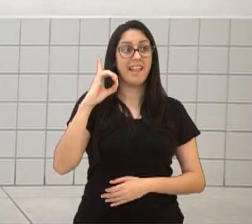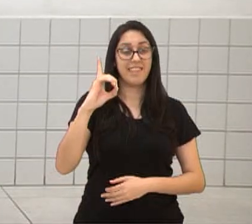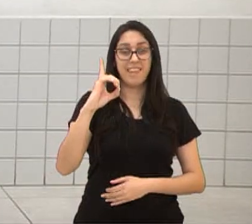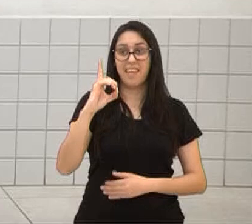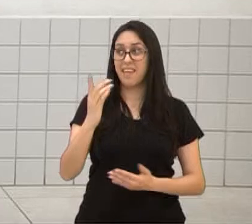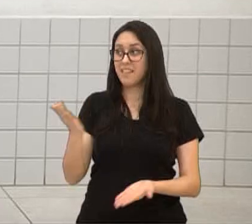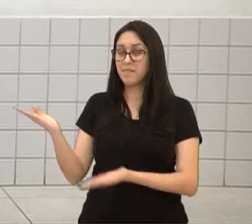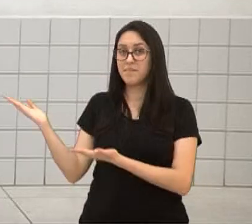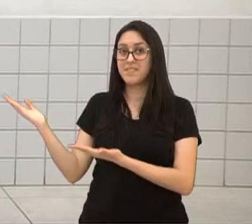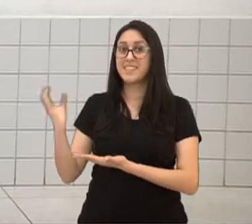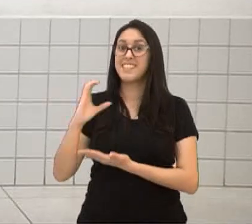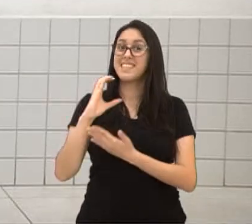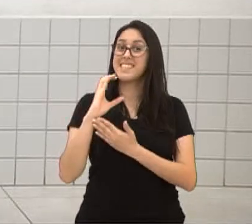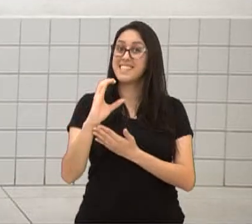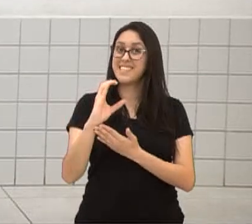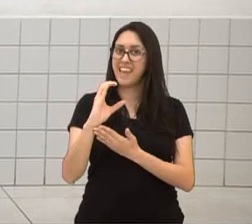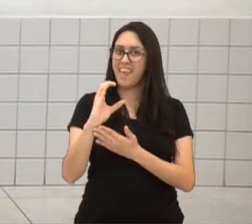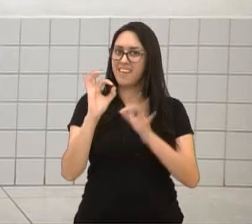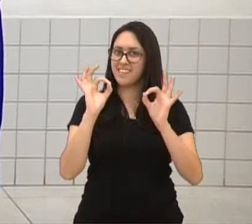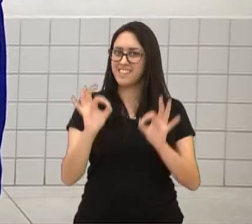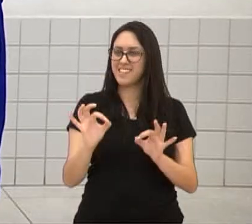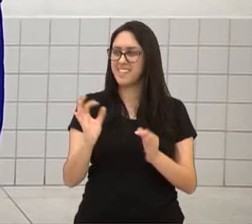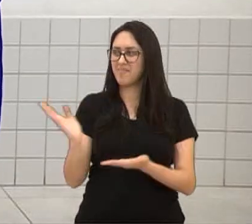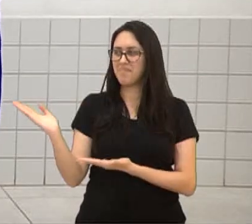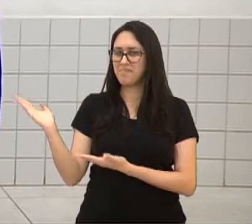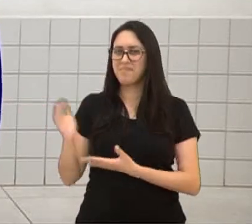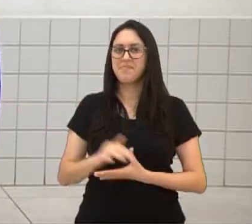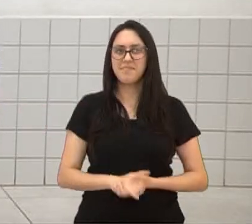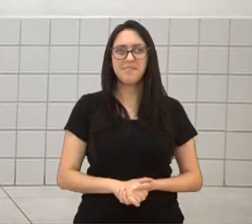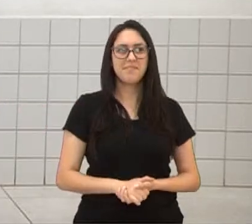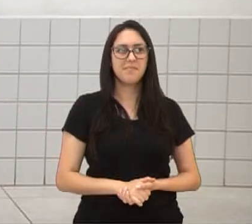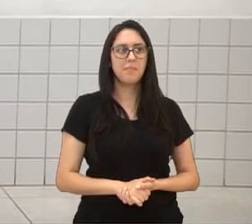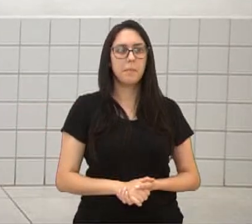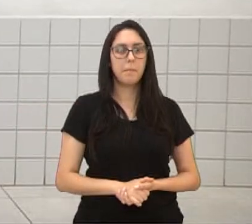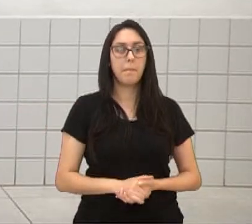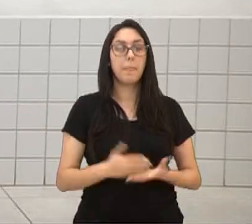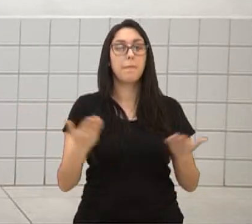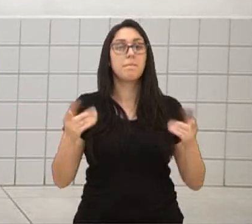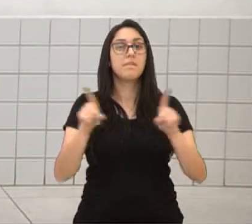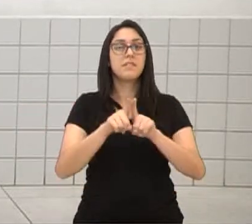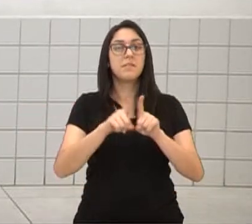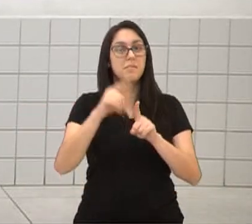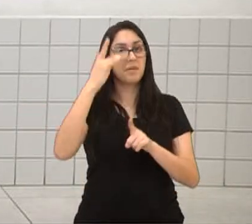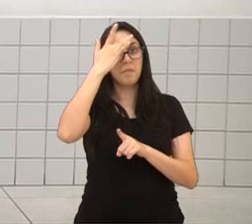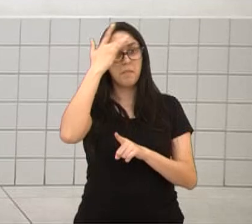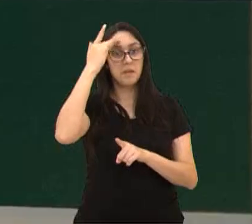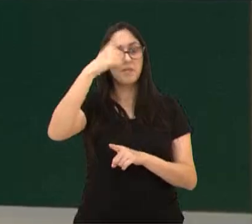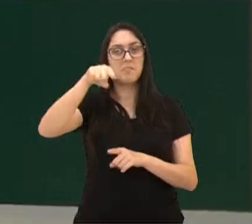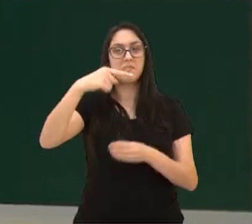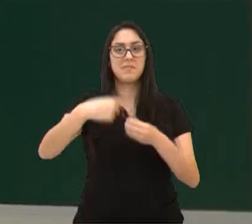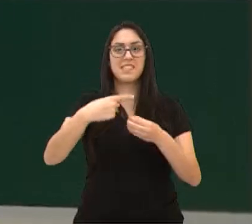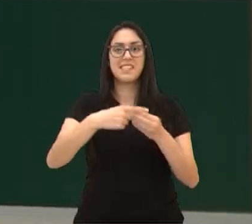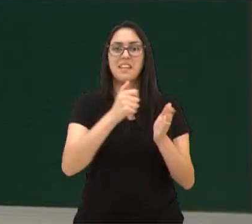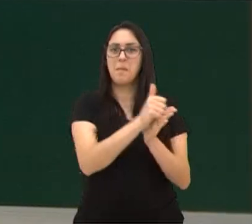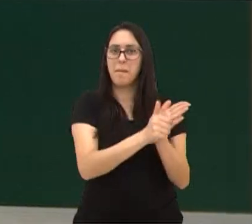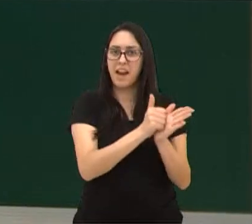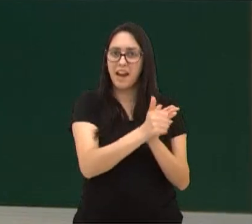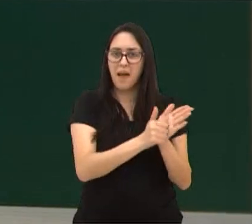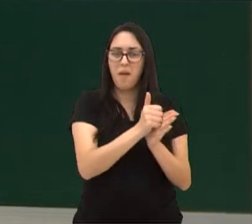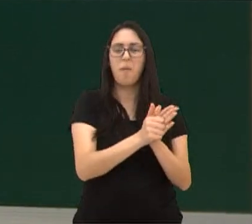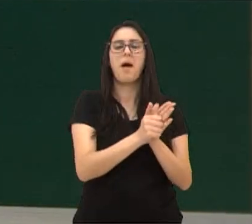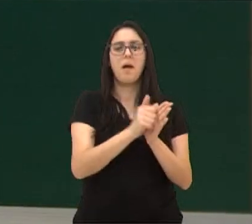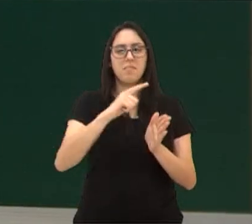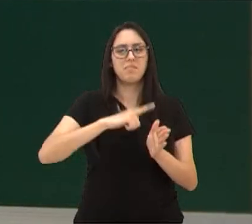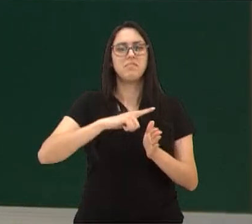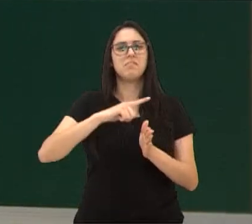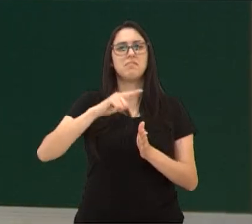C de carbono, né, galera? Sim. Então, vejam, a galera também de Paranaguá, ali, mais uma vez, o pessoal do litoral